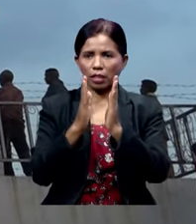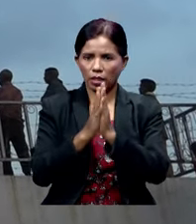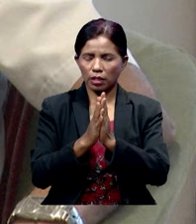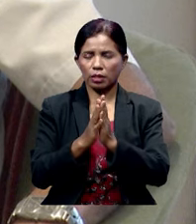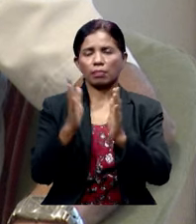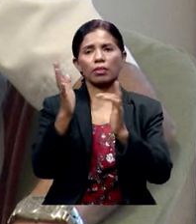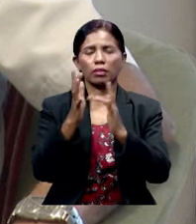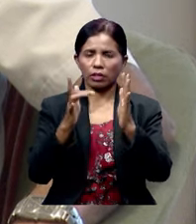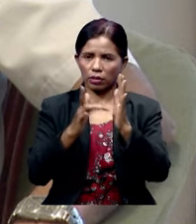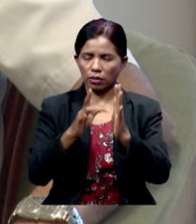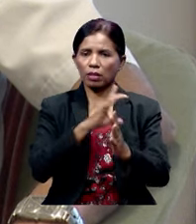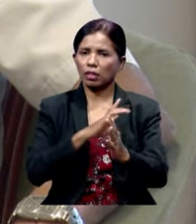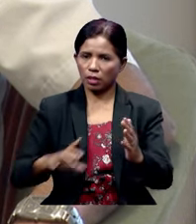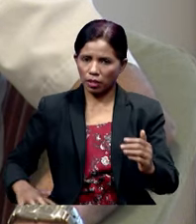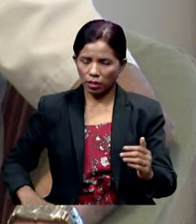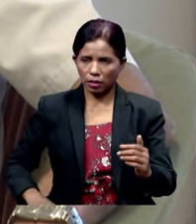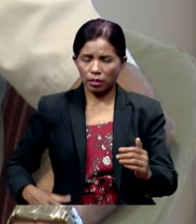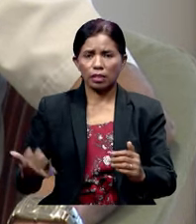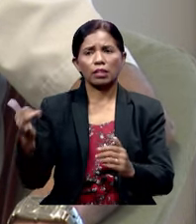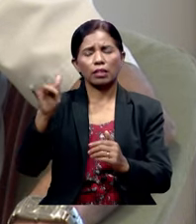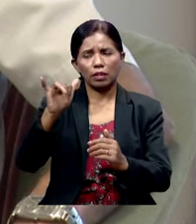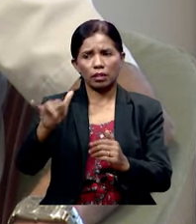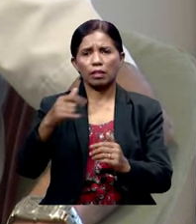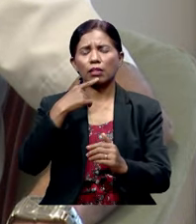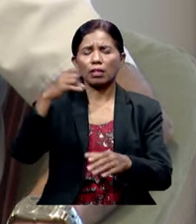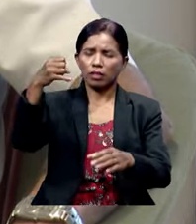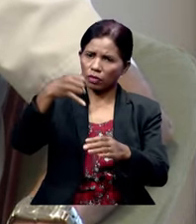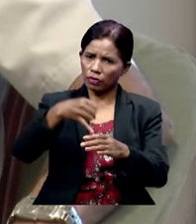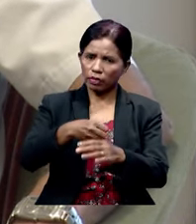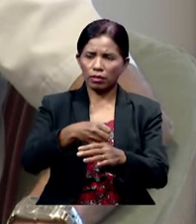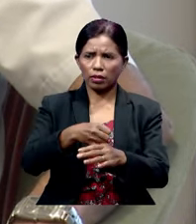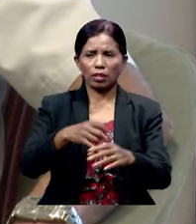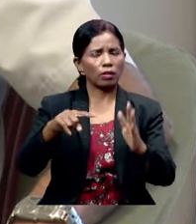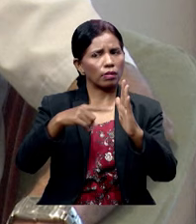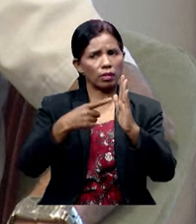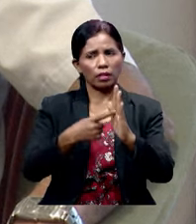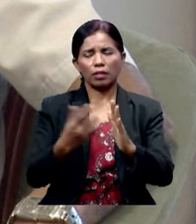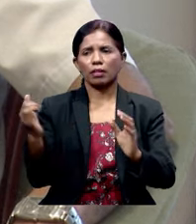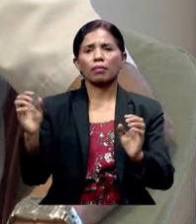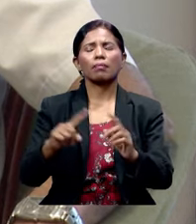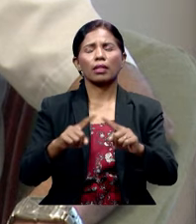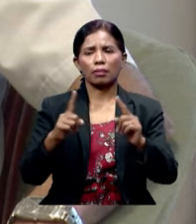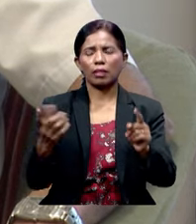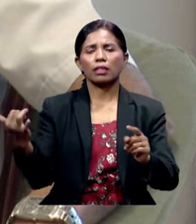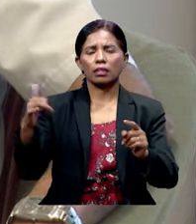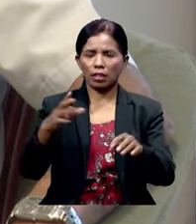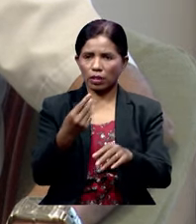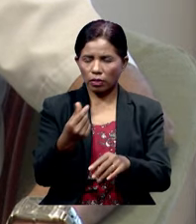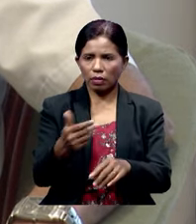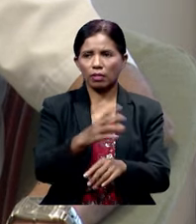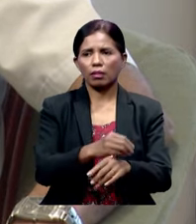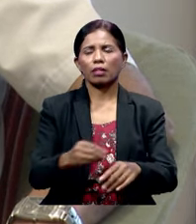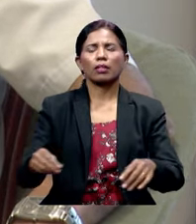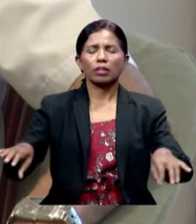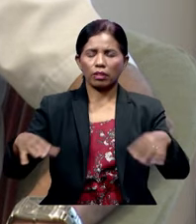Sacramento e eles eles se deixam envolver no começo não não era assim mas pouco a pouco com um trabalho